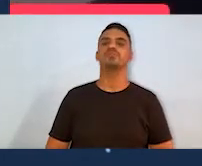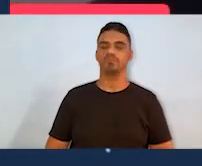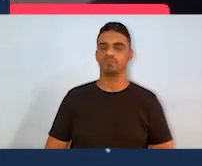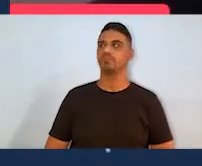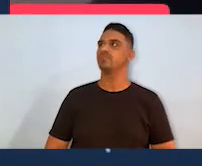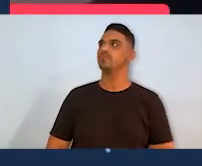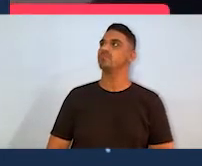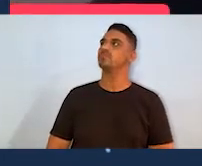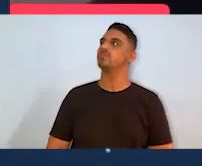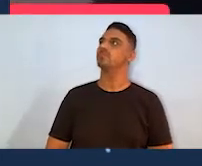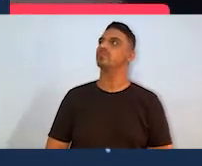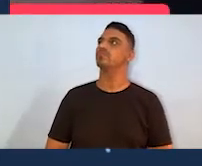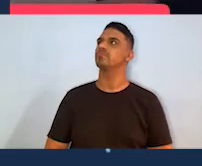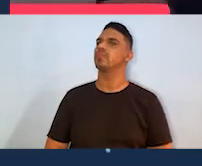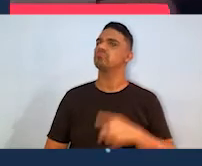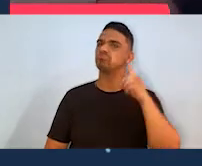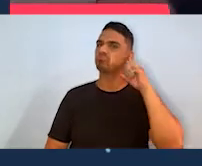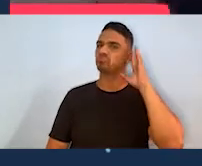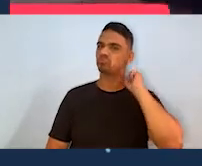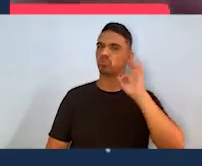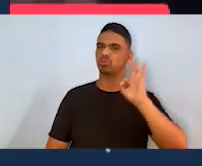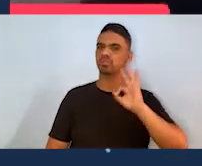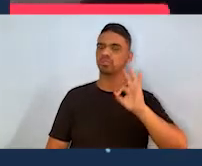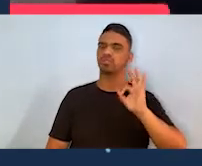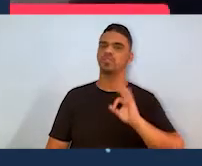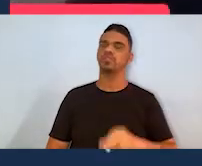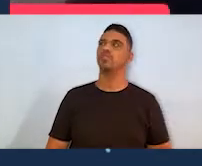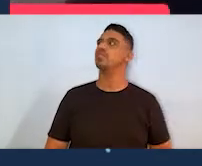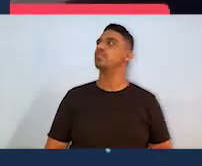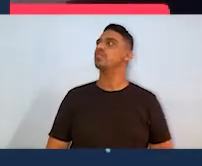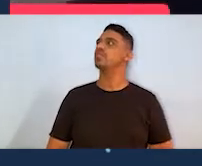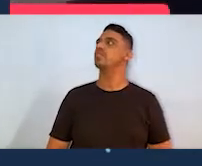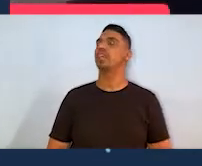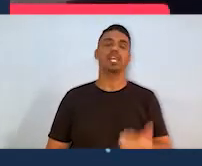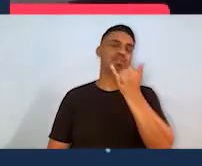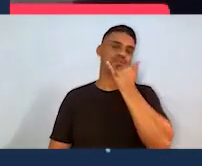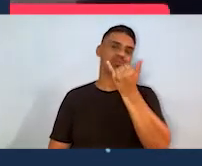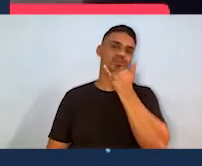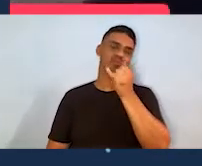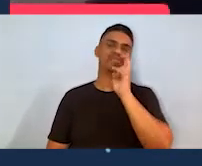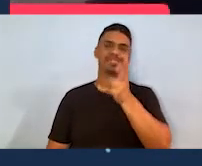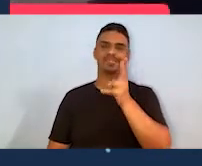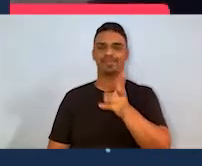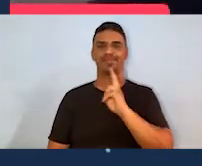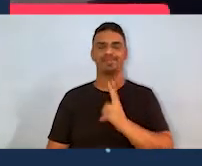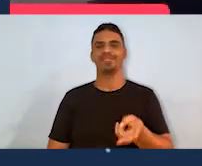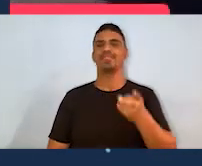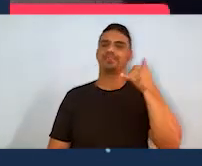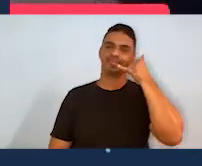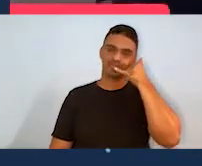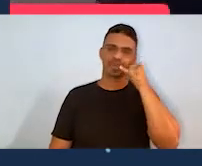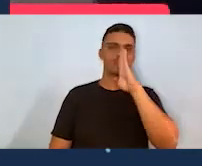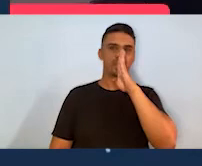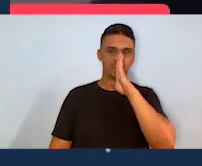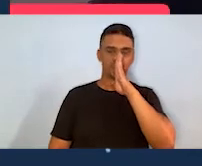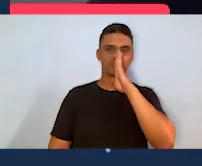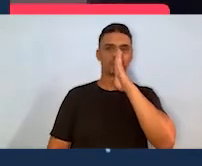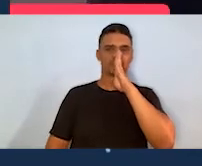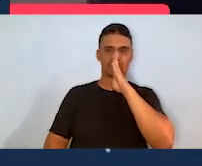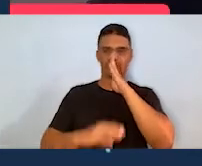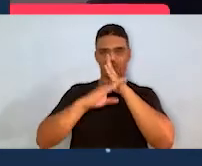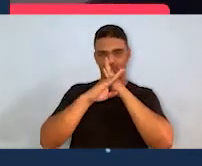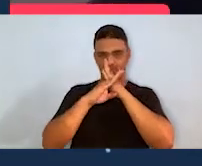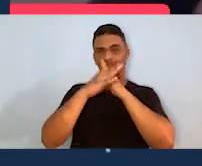O seu áudio, eu não estou conseguindo te ouvir. Agora eu sempre esqueço de voltar de desmutar.